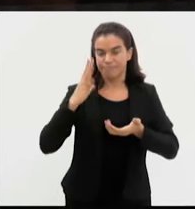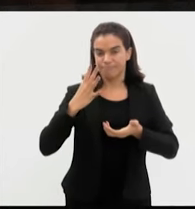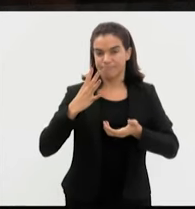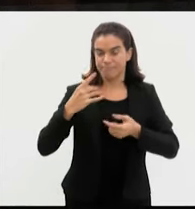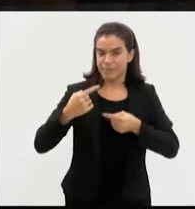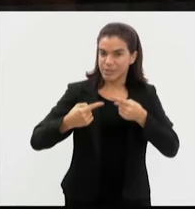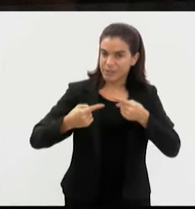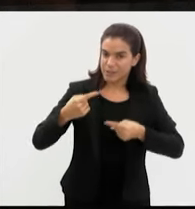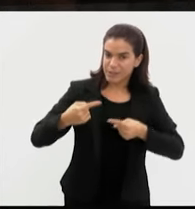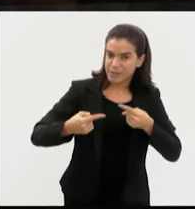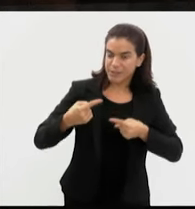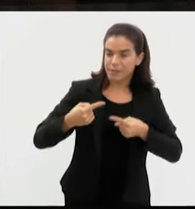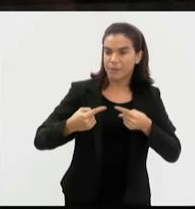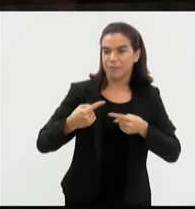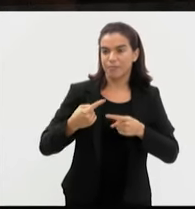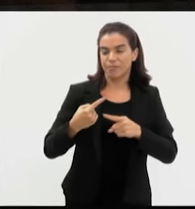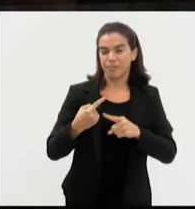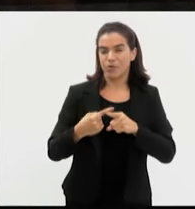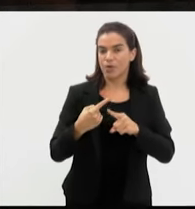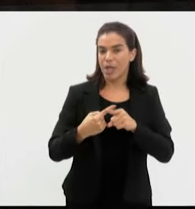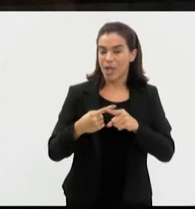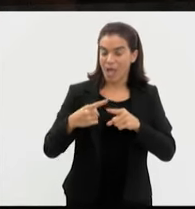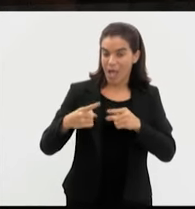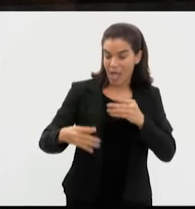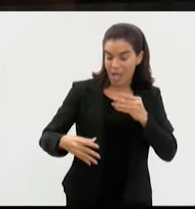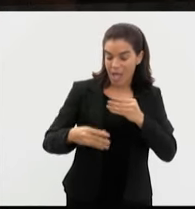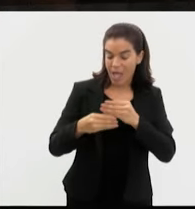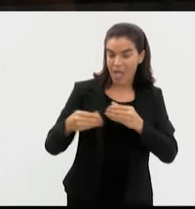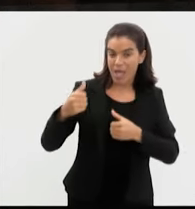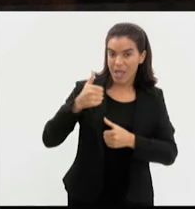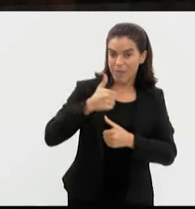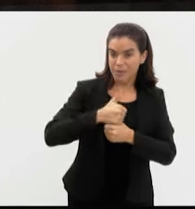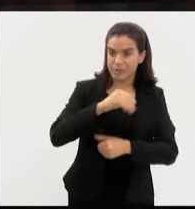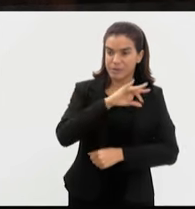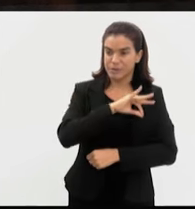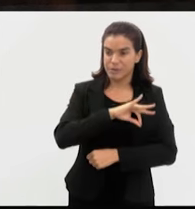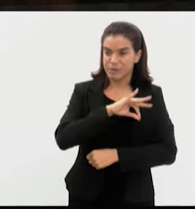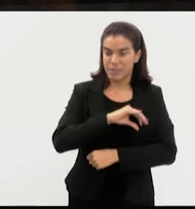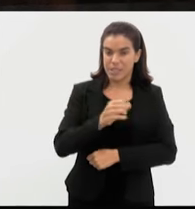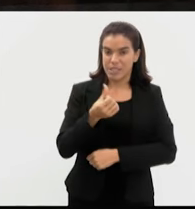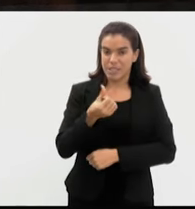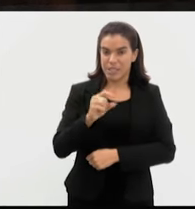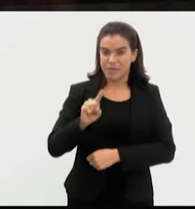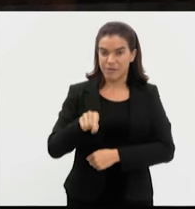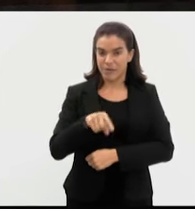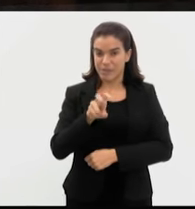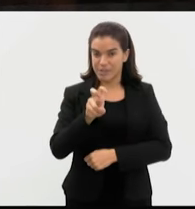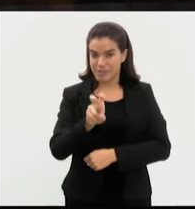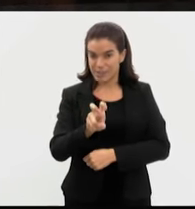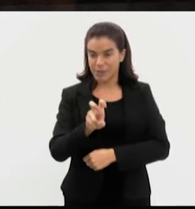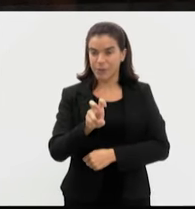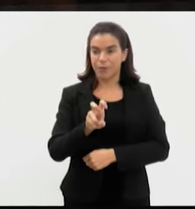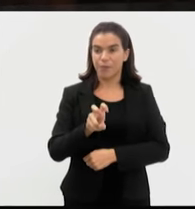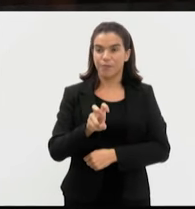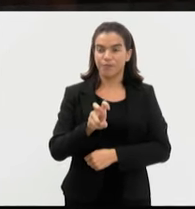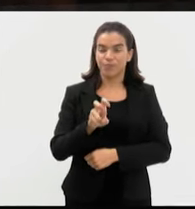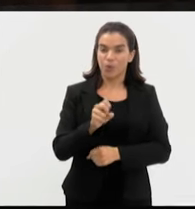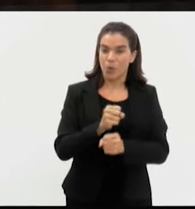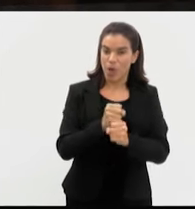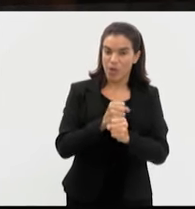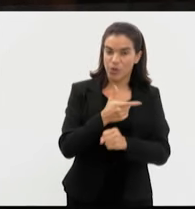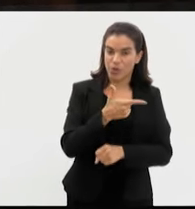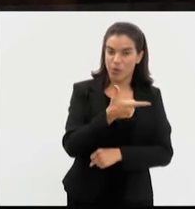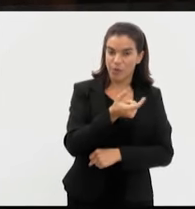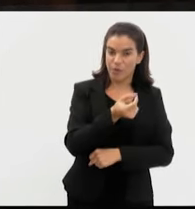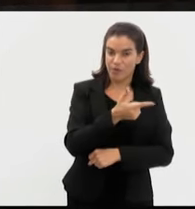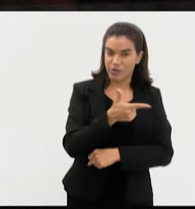mudar essa história para que realmente a reposição seja dada de 6:3 de 2022 de 22 de 23